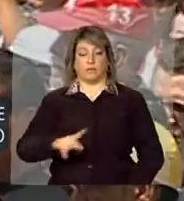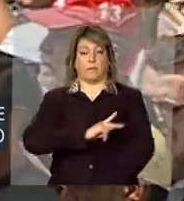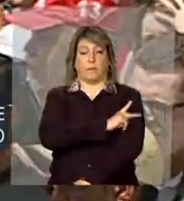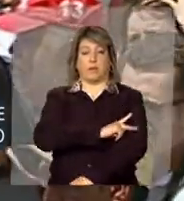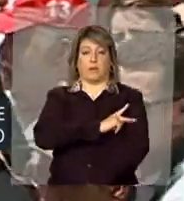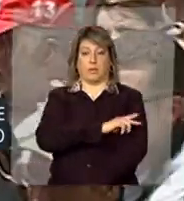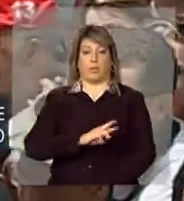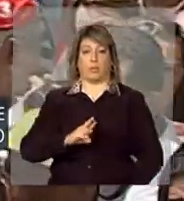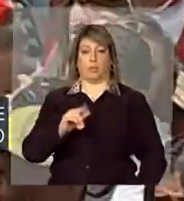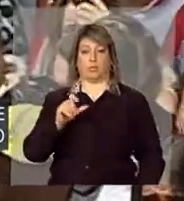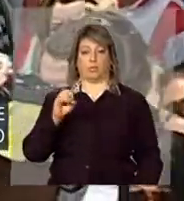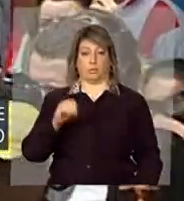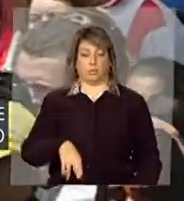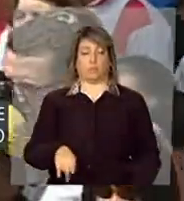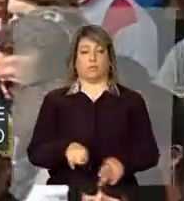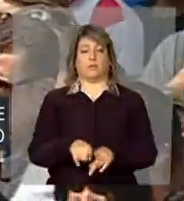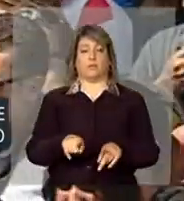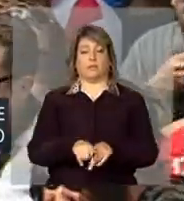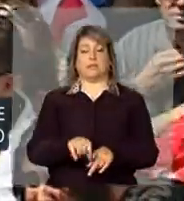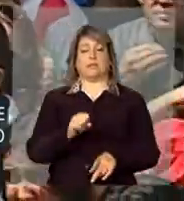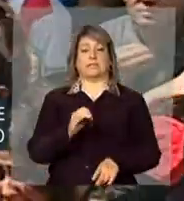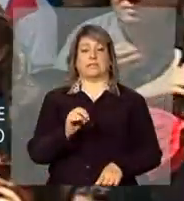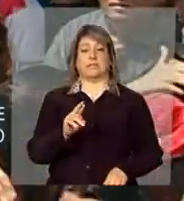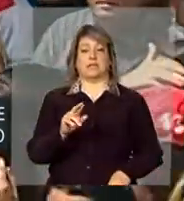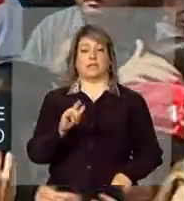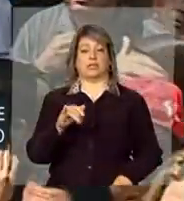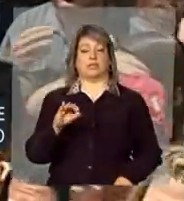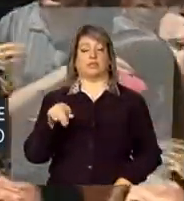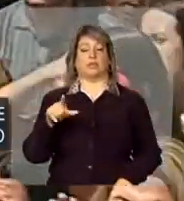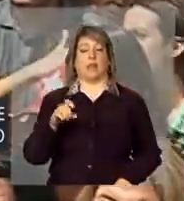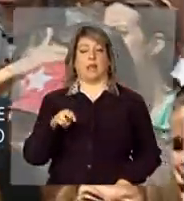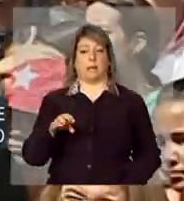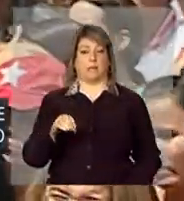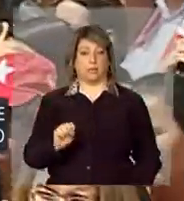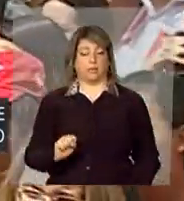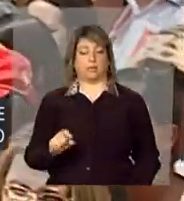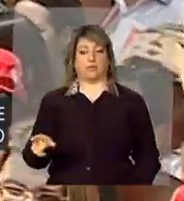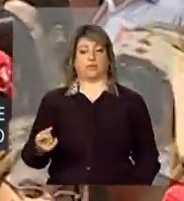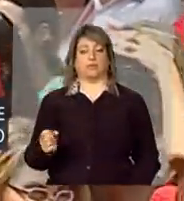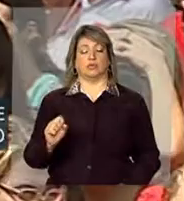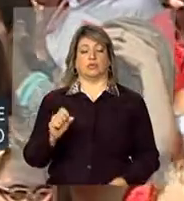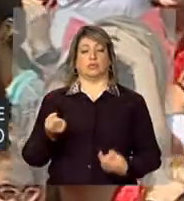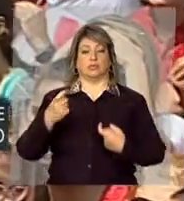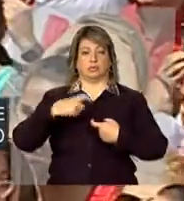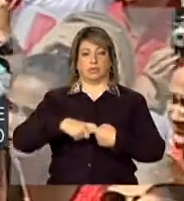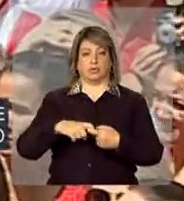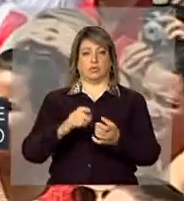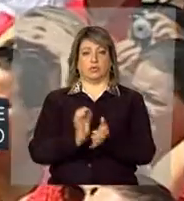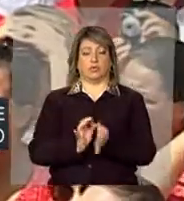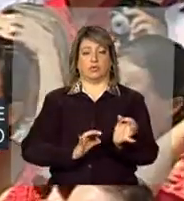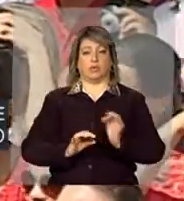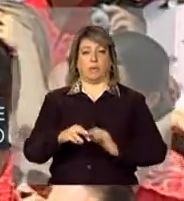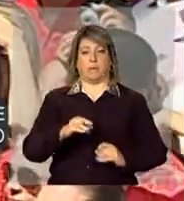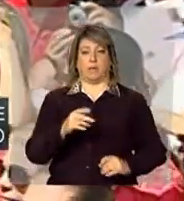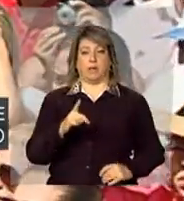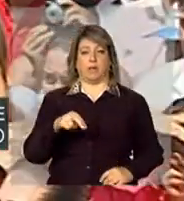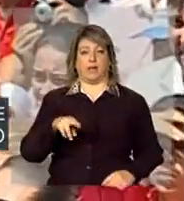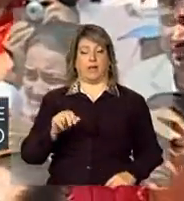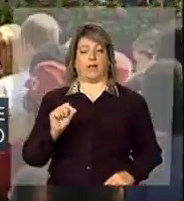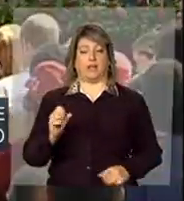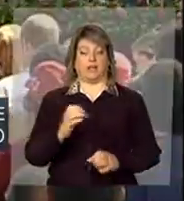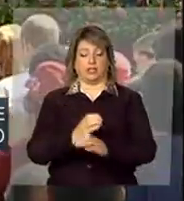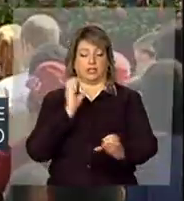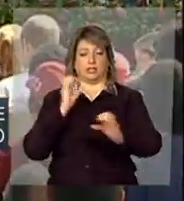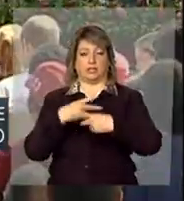Wilson Martins, e o senhor Sérgio Roberto Matos Lemos, sócio-administrador da Moderna Engenharia, e o